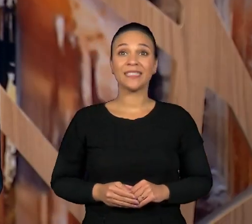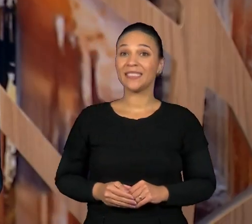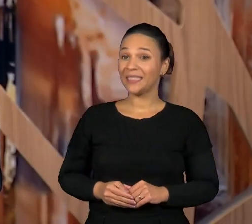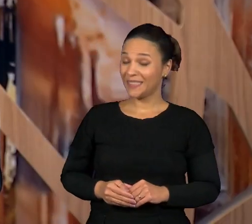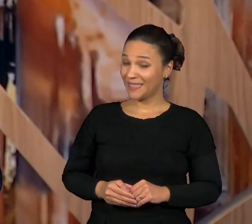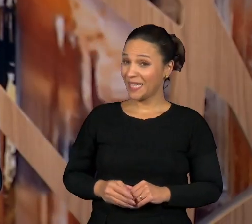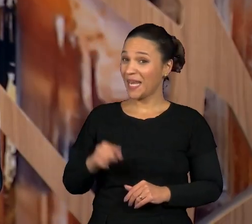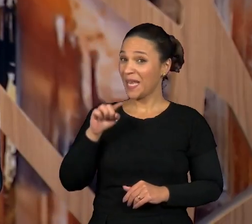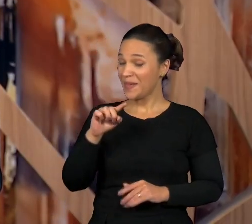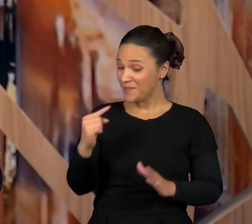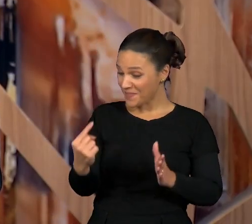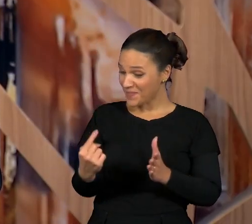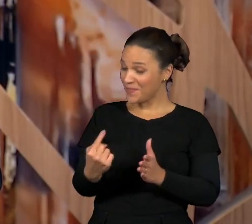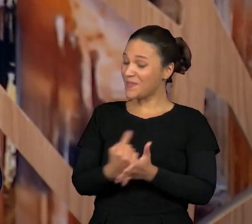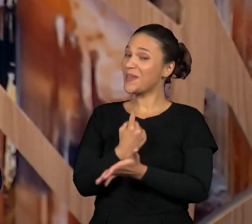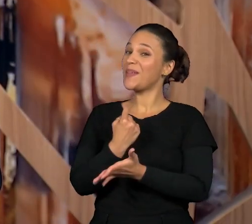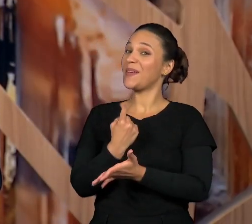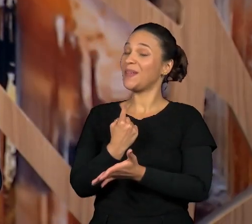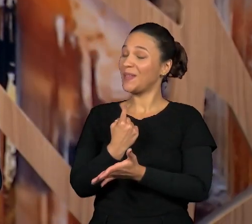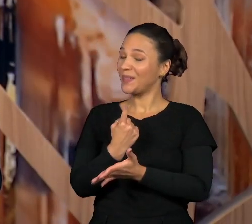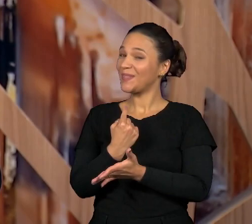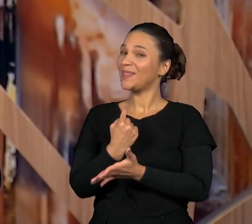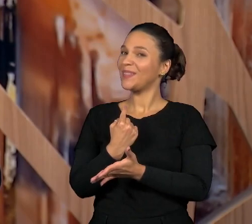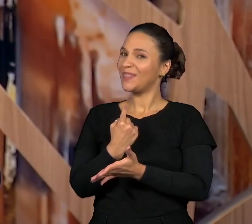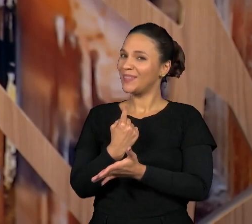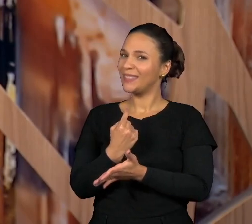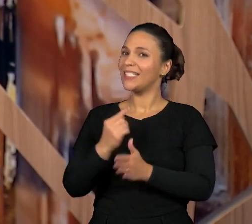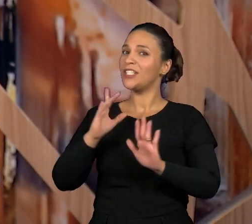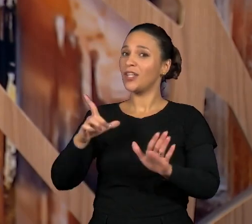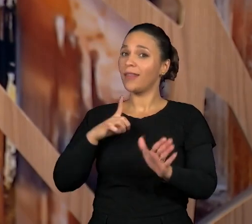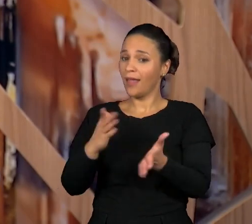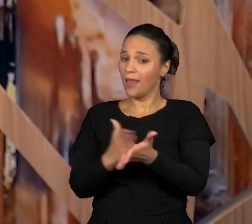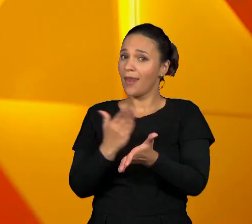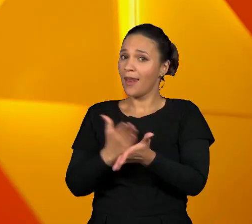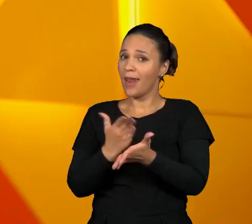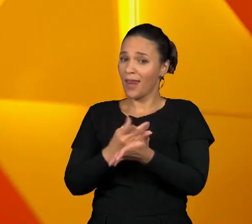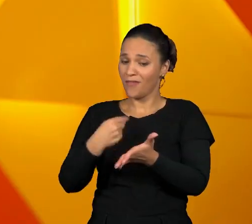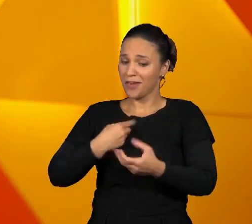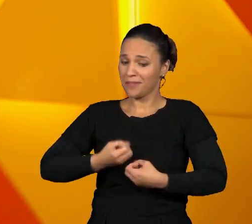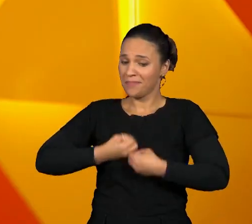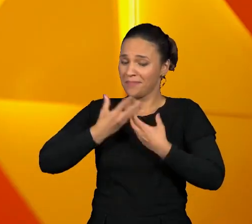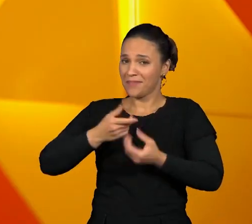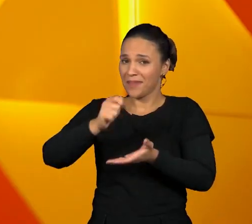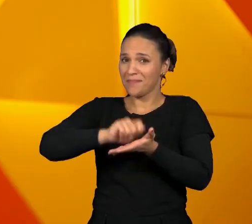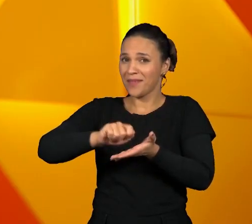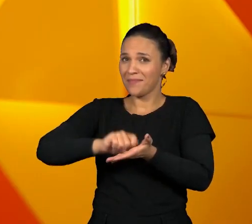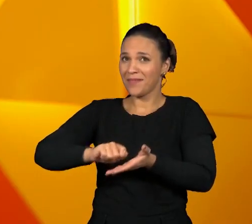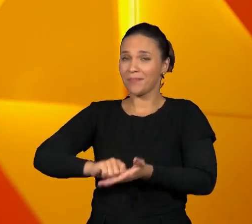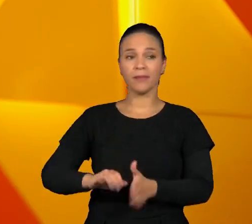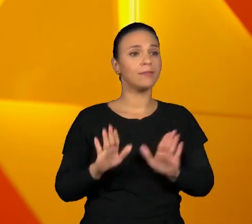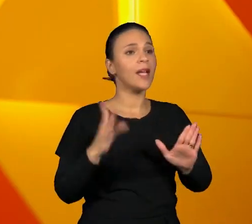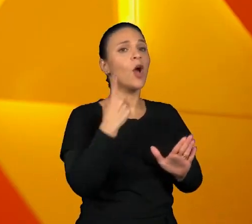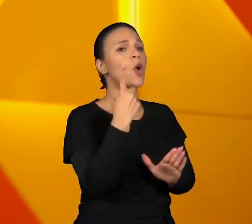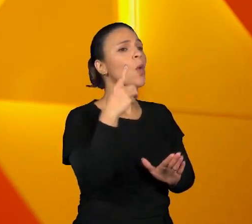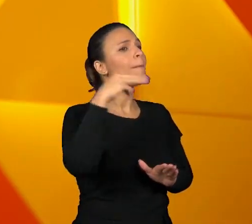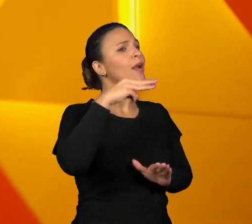Essa pergunta, ela já rendeu alguns livros. Agora eu quero ela em menos de um